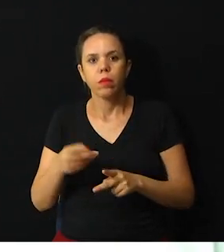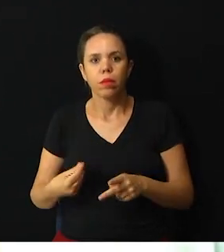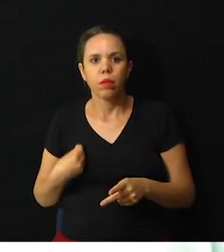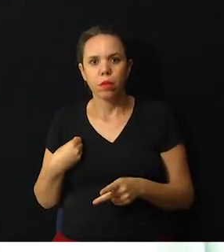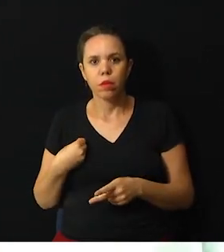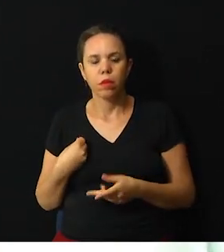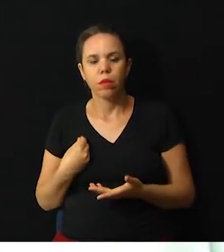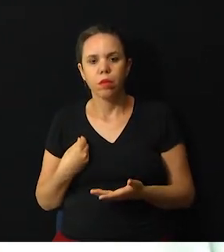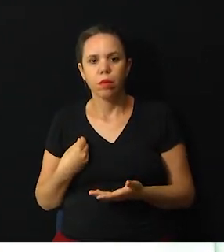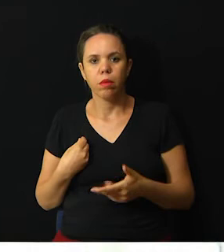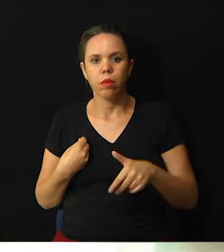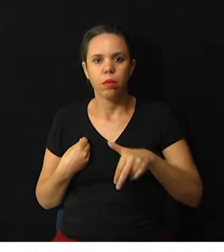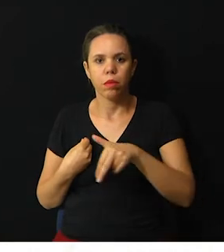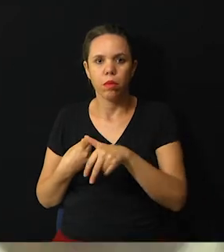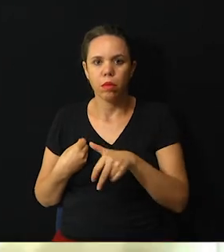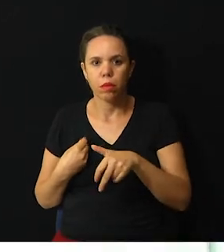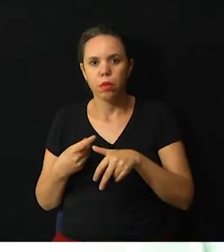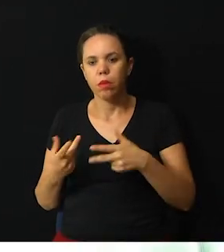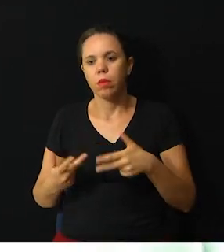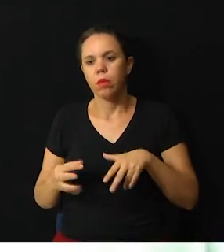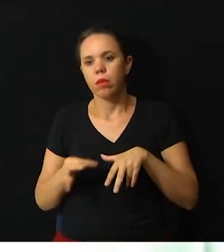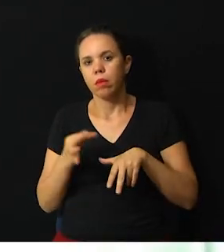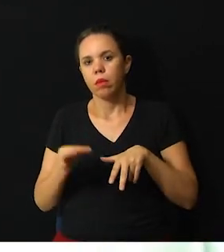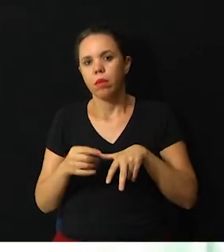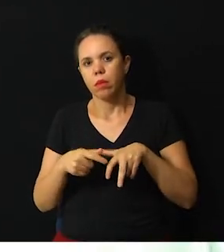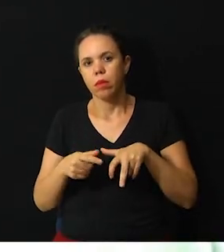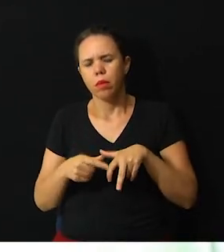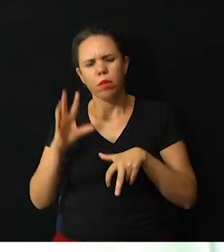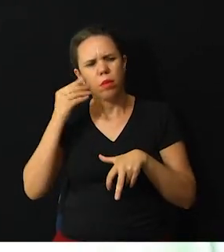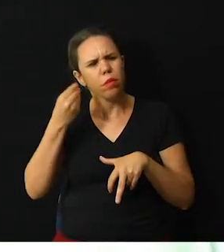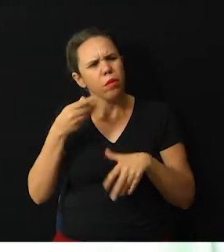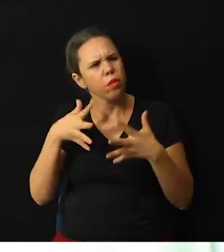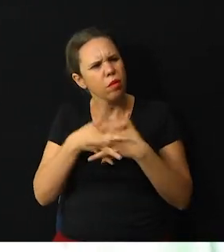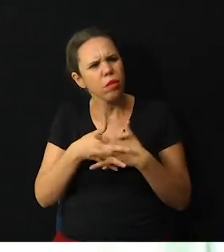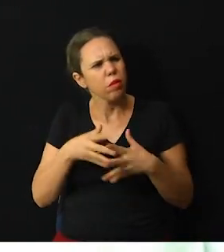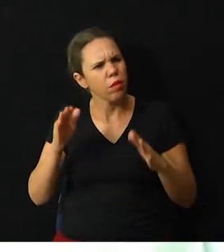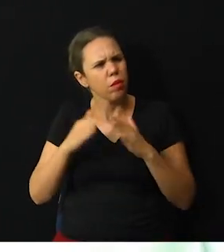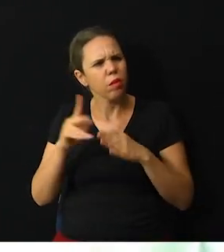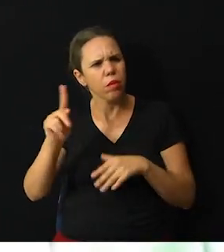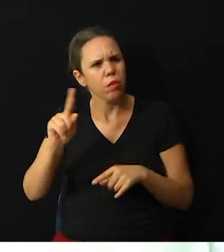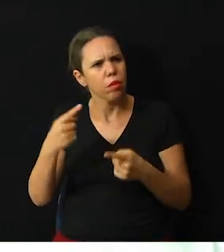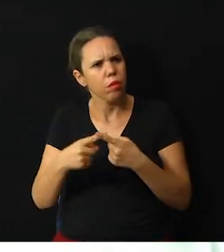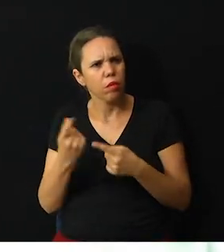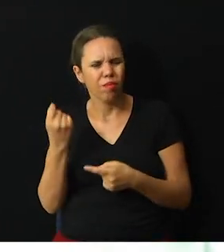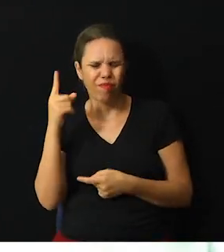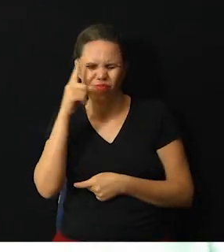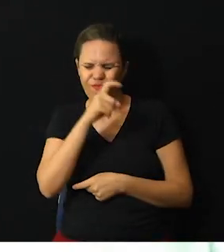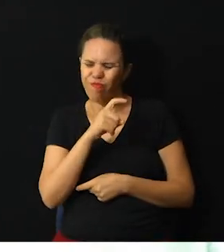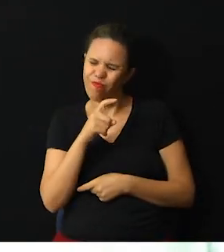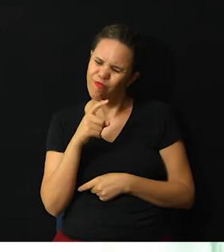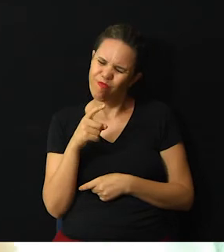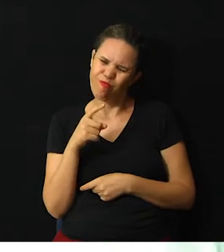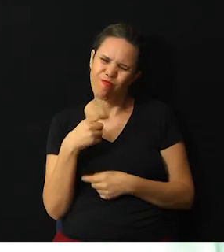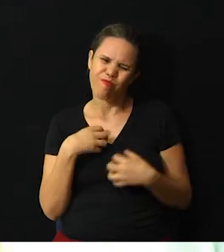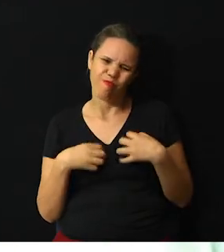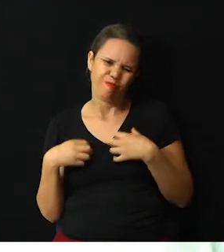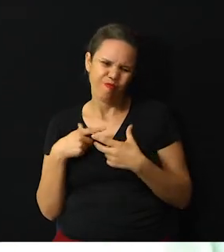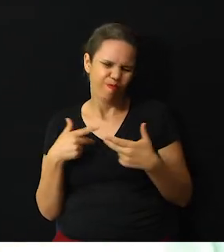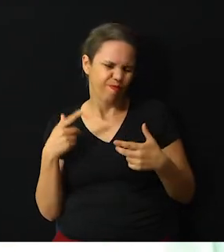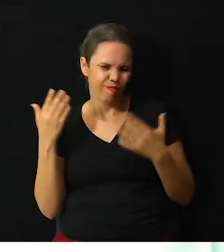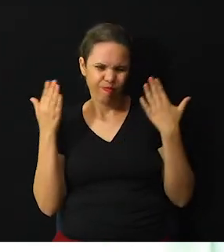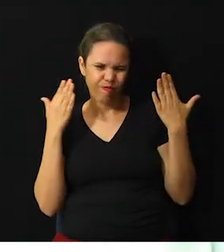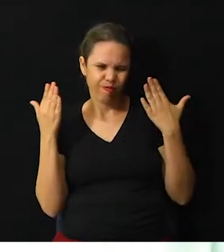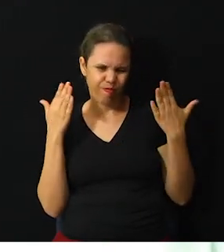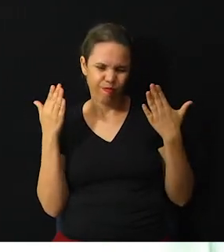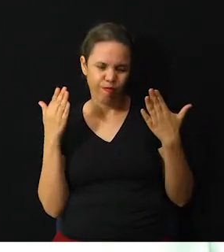que está mancando, que é alguém que operou o joelho, mas alguém que não está entendendo por que não está na casa dela, isso sim gera uma